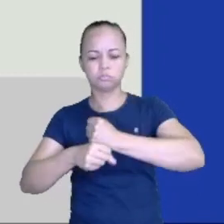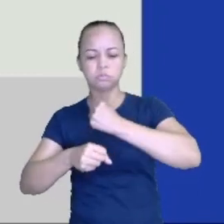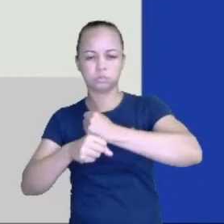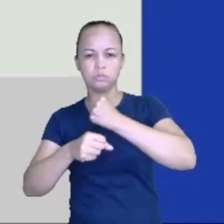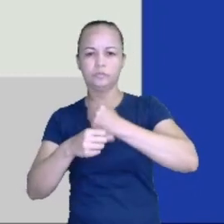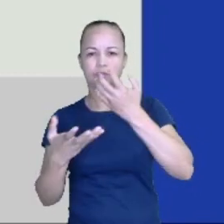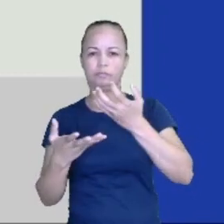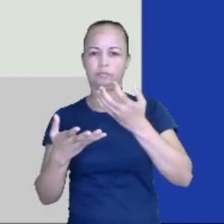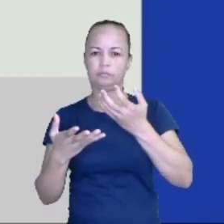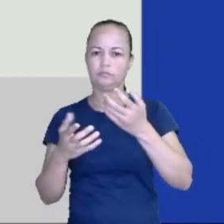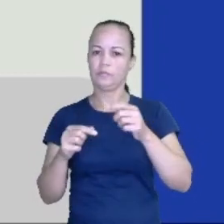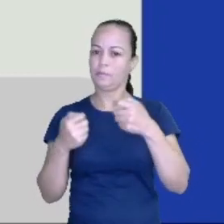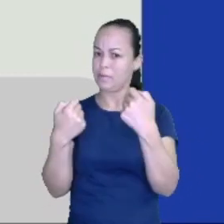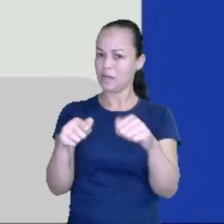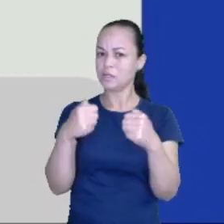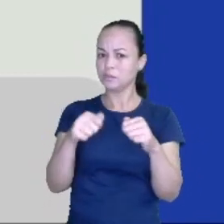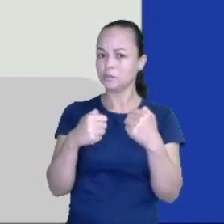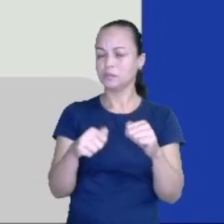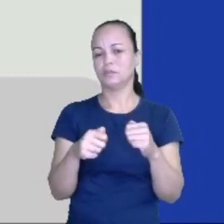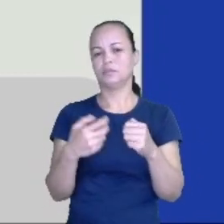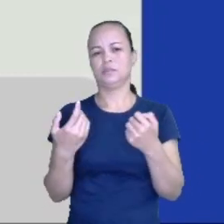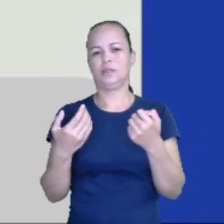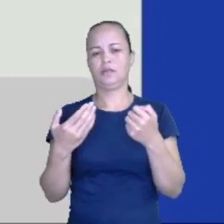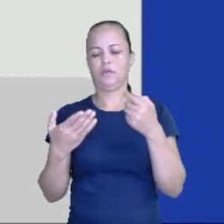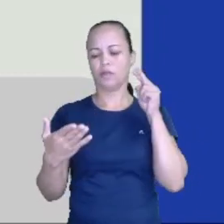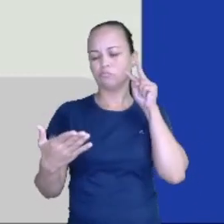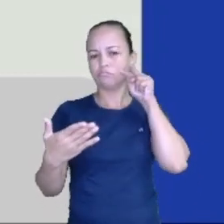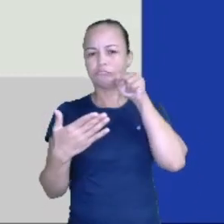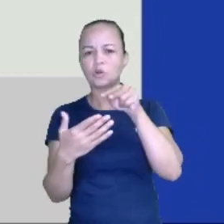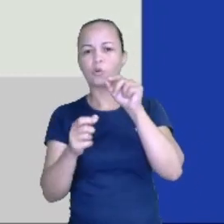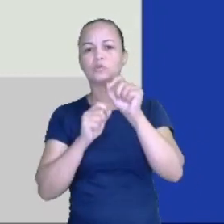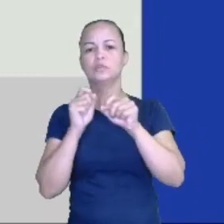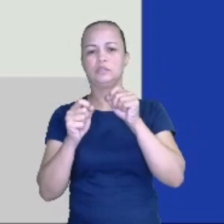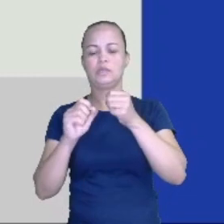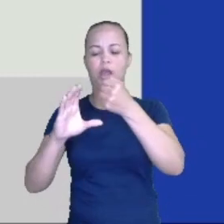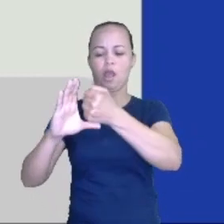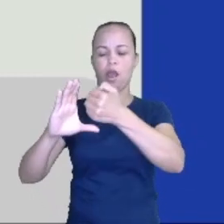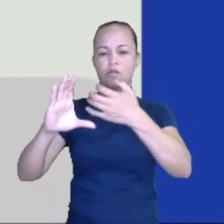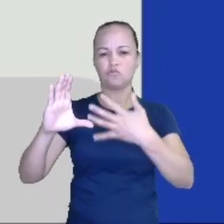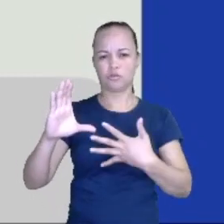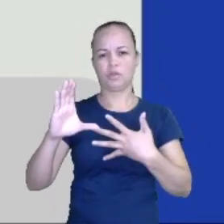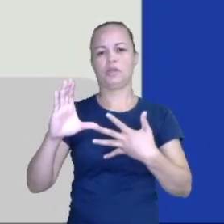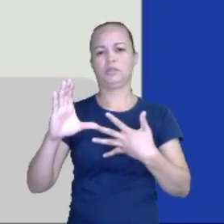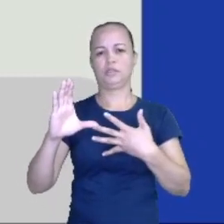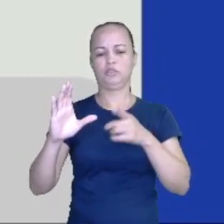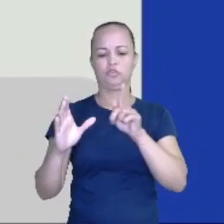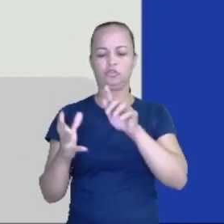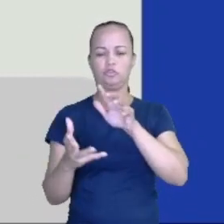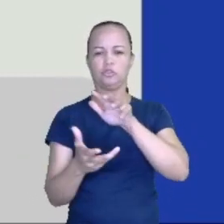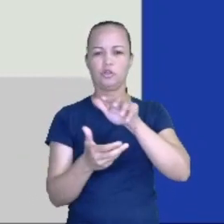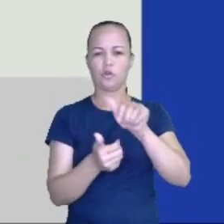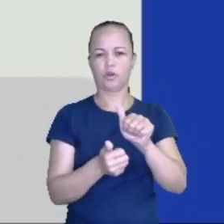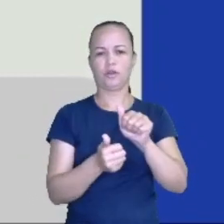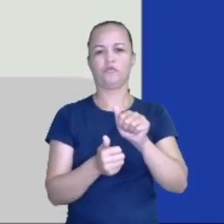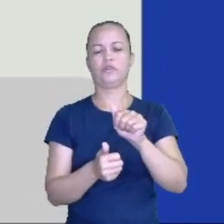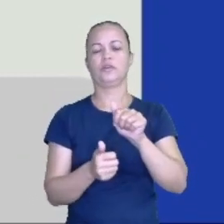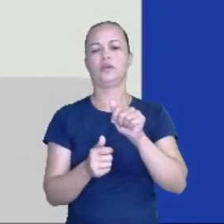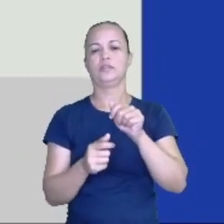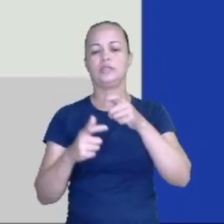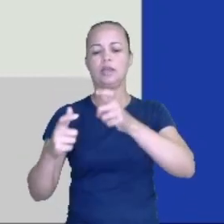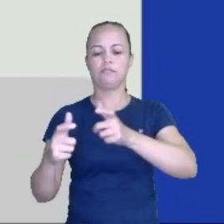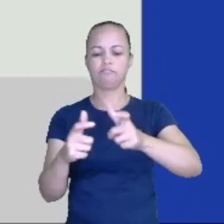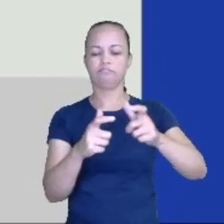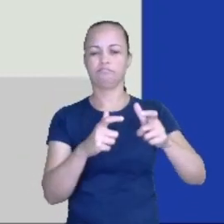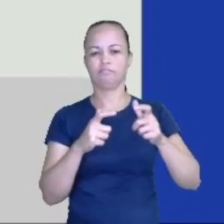Portanto, é preciso levar em consideração as características geográficas de cada lugar, tá